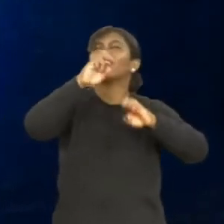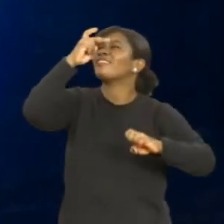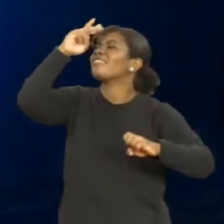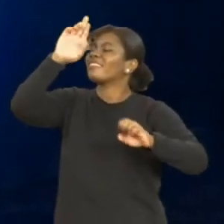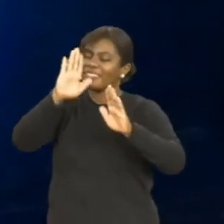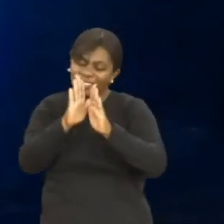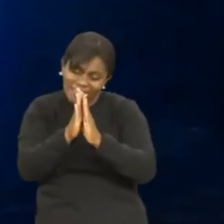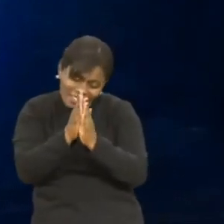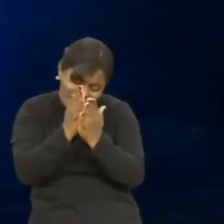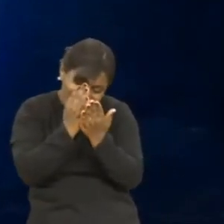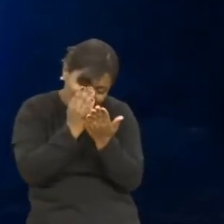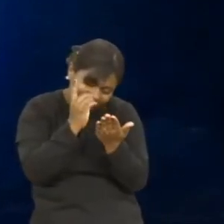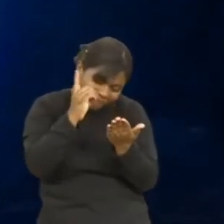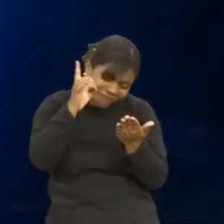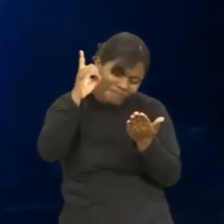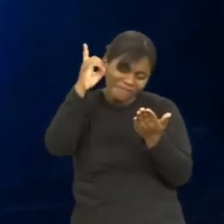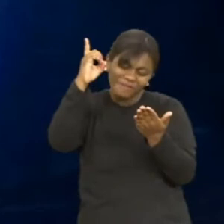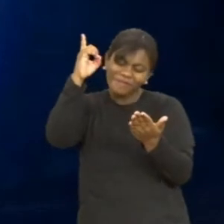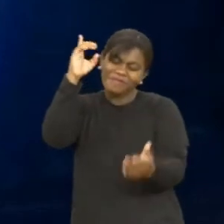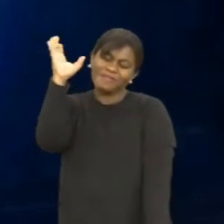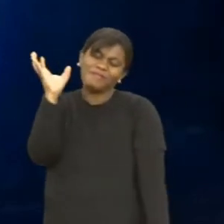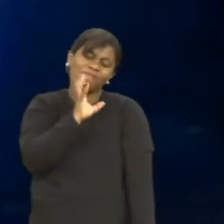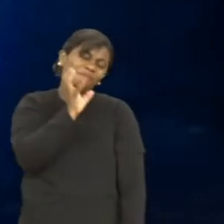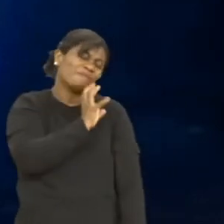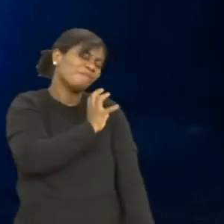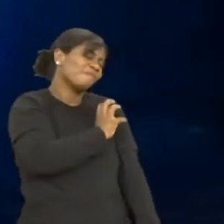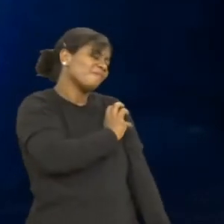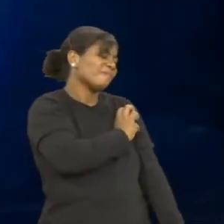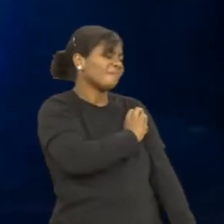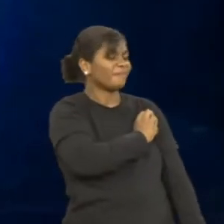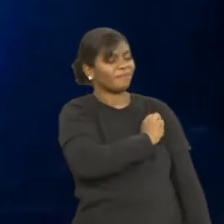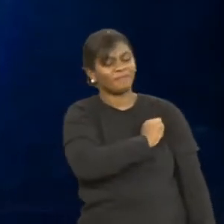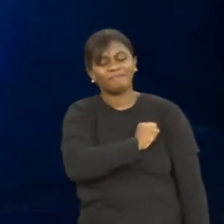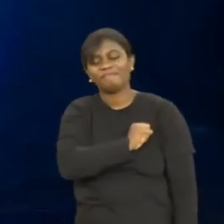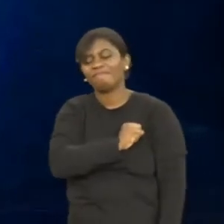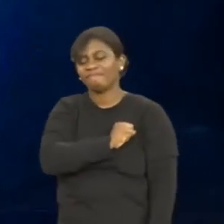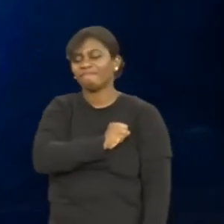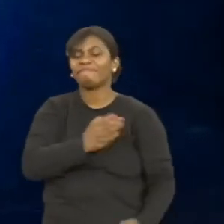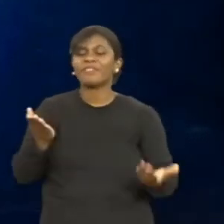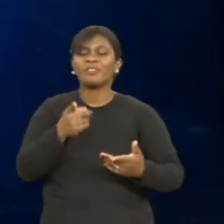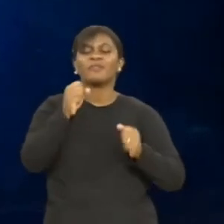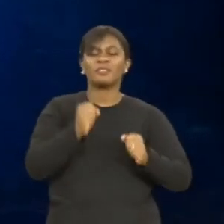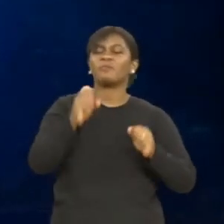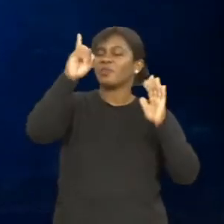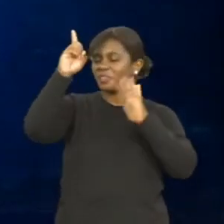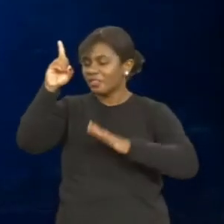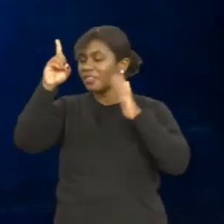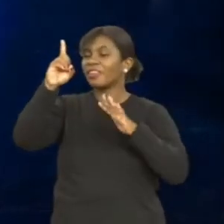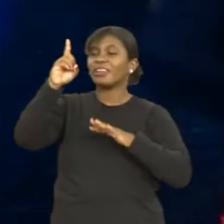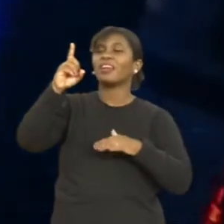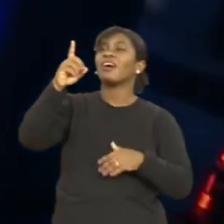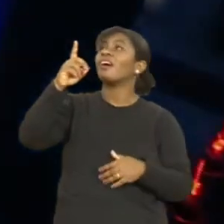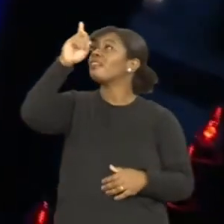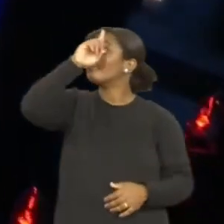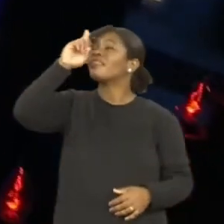confins da terra. O teu amor. Teu amor. Agora você pode adorar teu Deus, minha amiga, meu